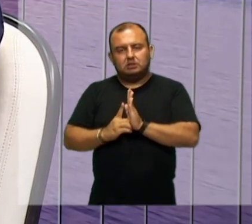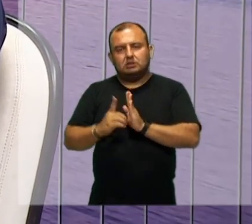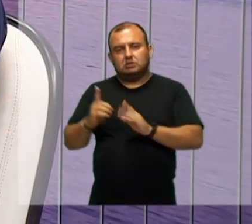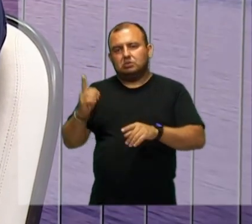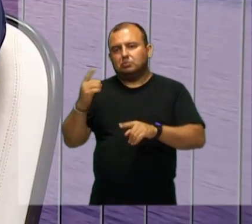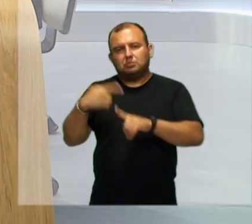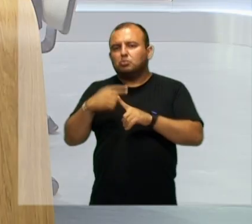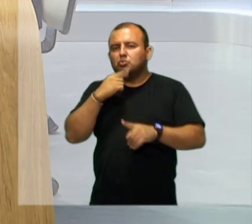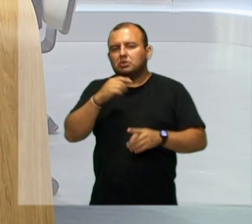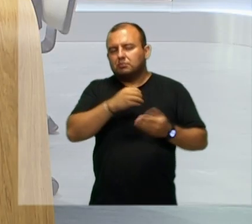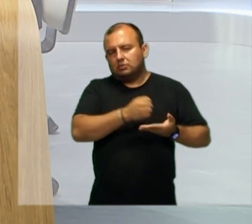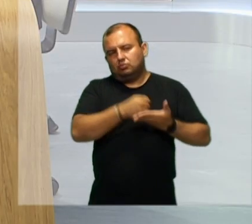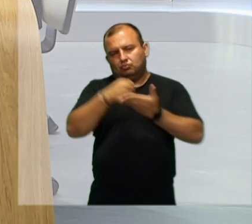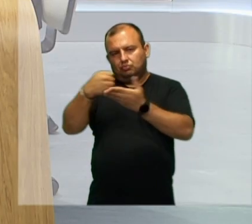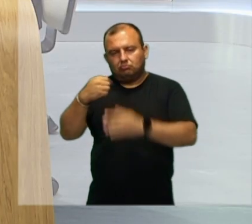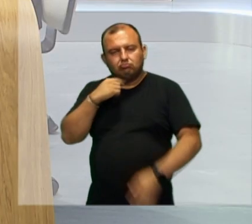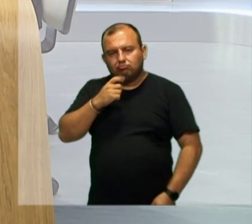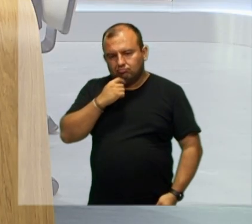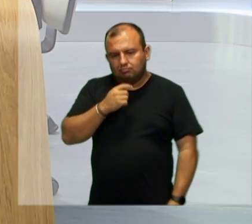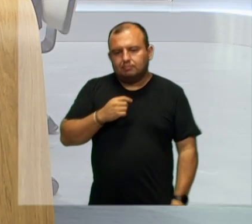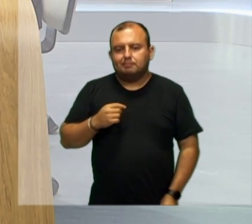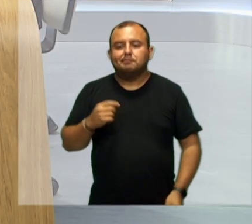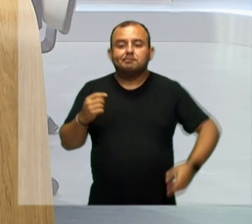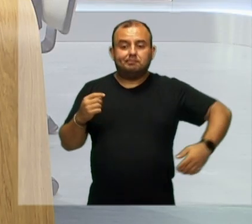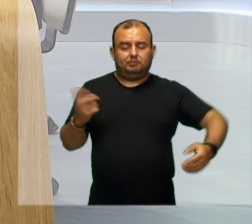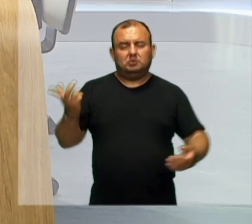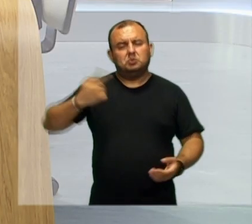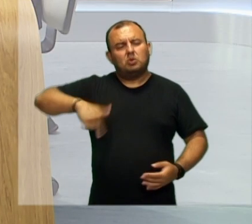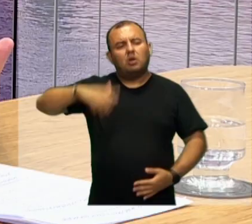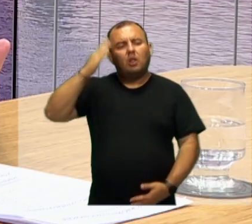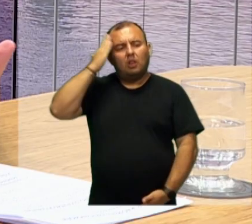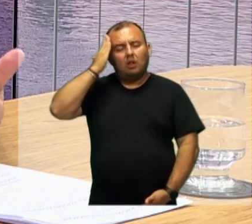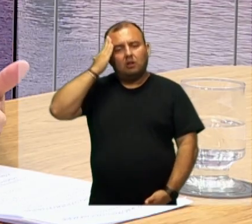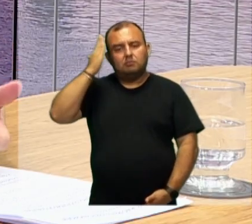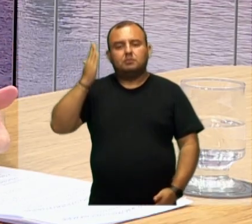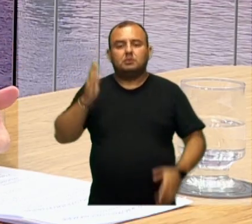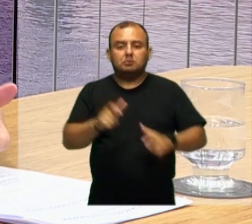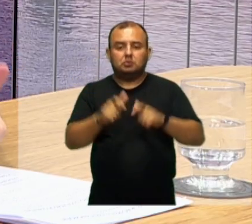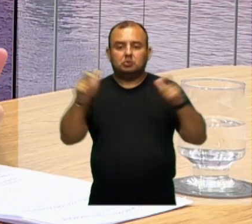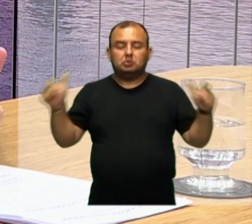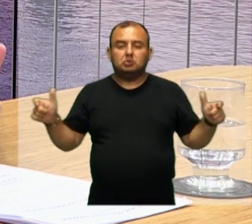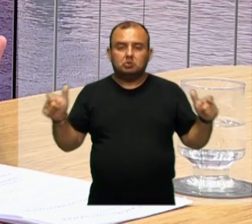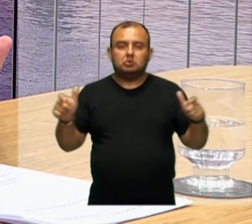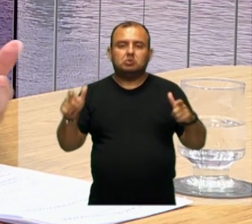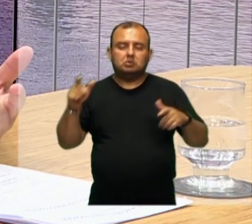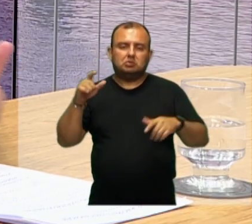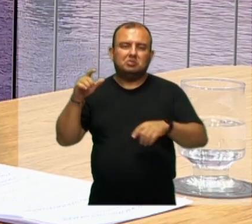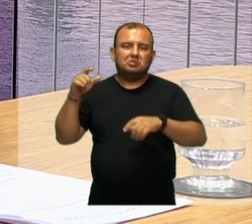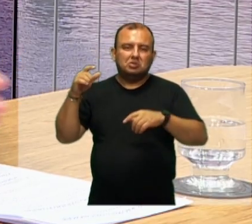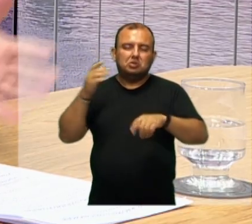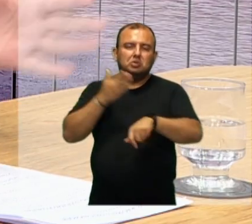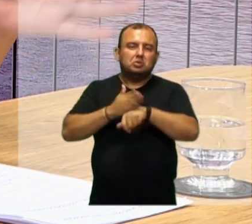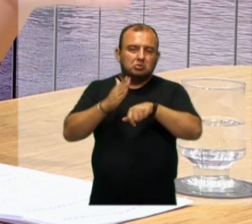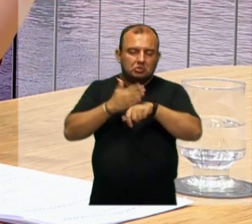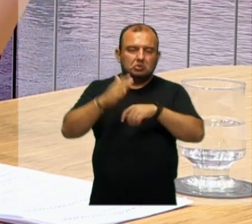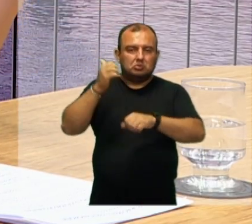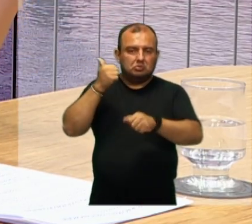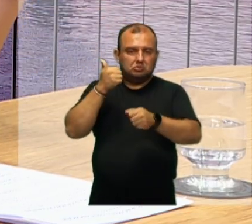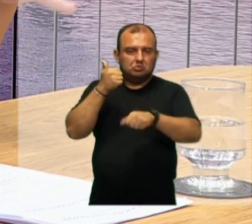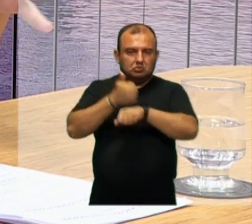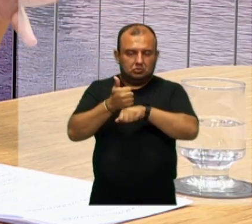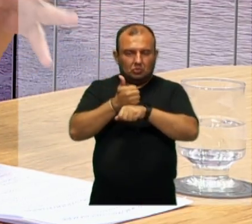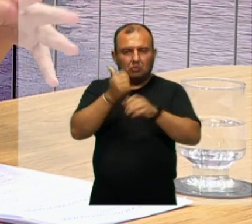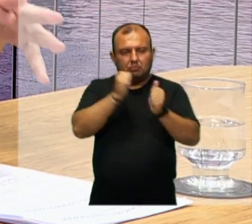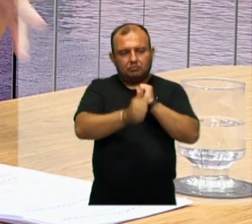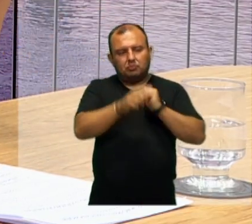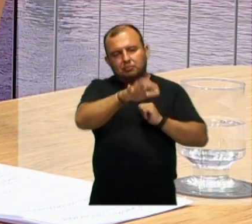inviabilidade mesmo. Assim, a gente sabe, né, que a maior parte das modalidades, principalmente essas que precisam de um